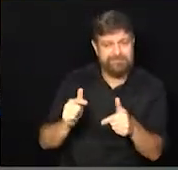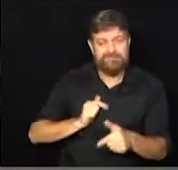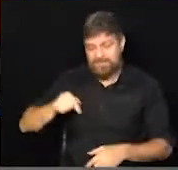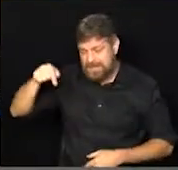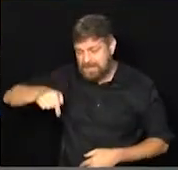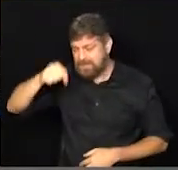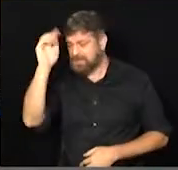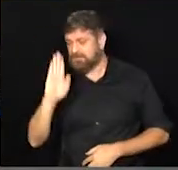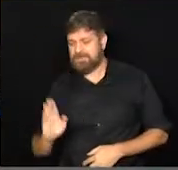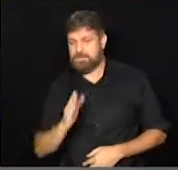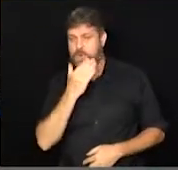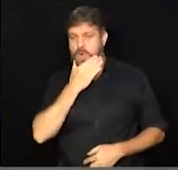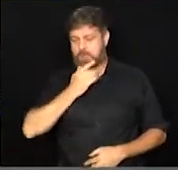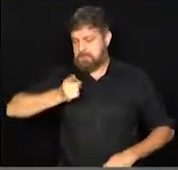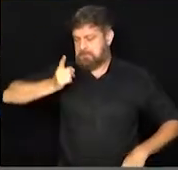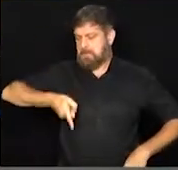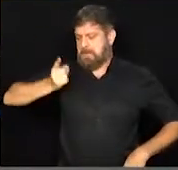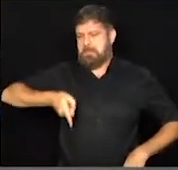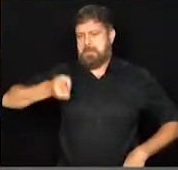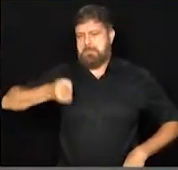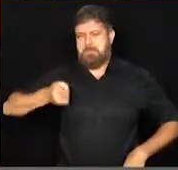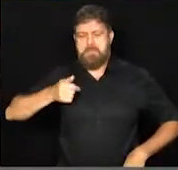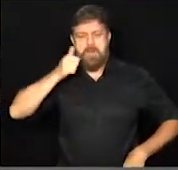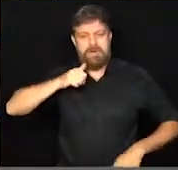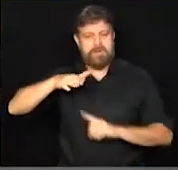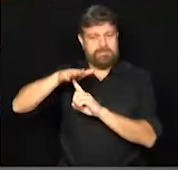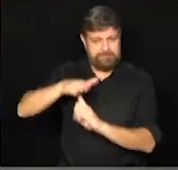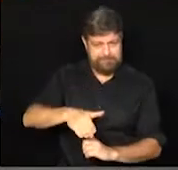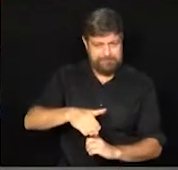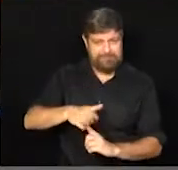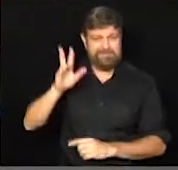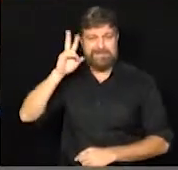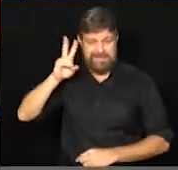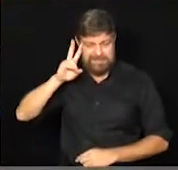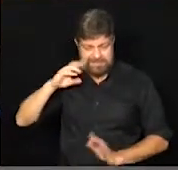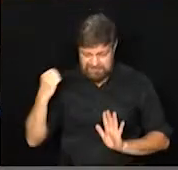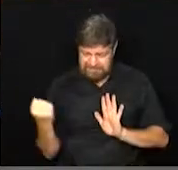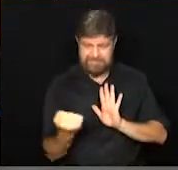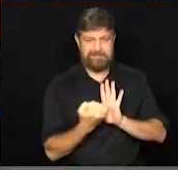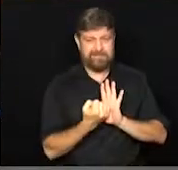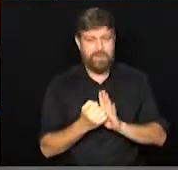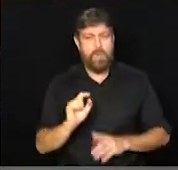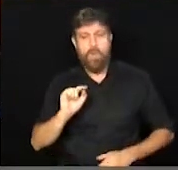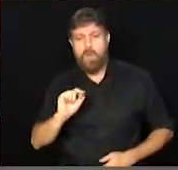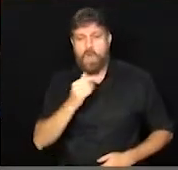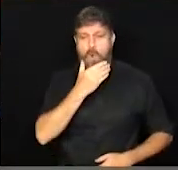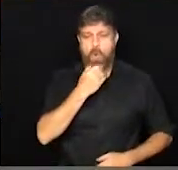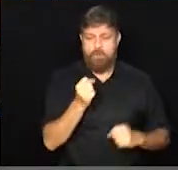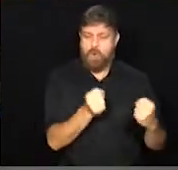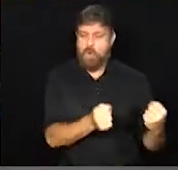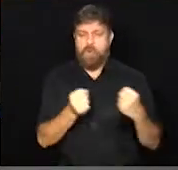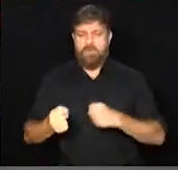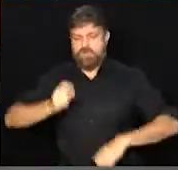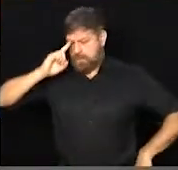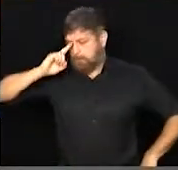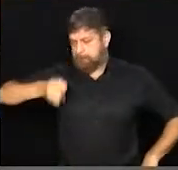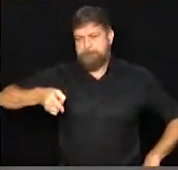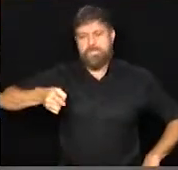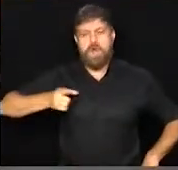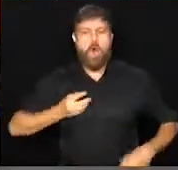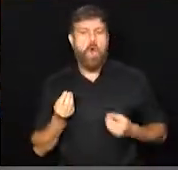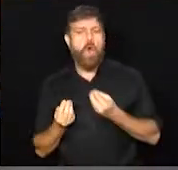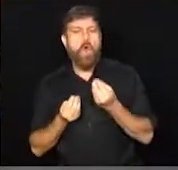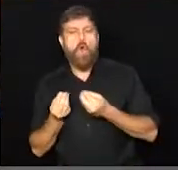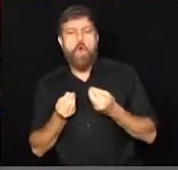uma sociedade em que, historicamente, foi construído que o homem tem o poder de determinar a